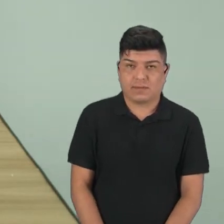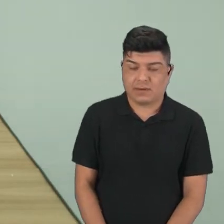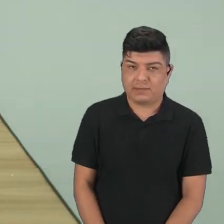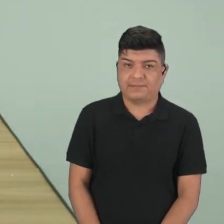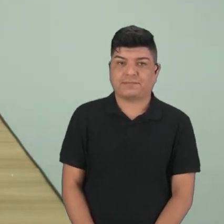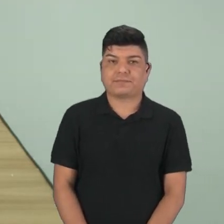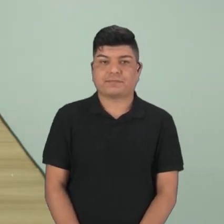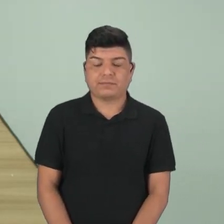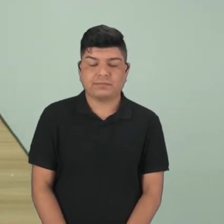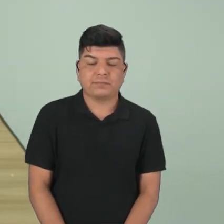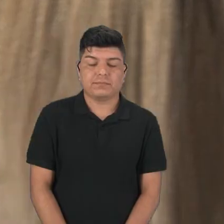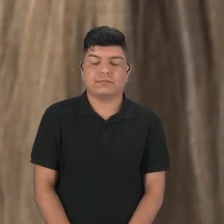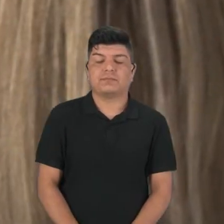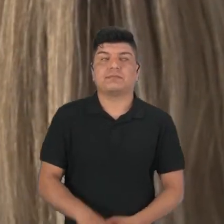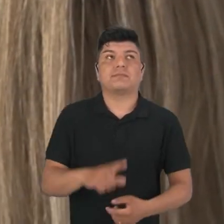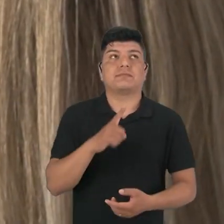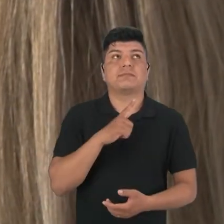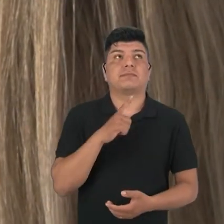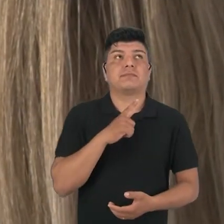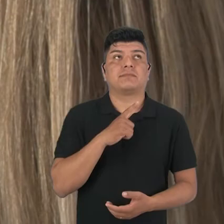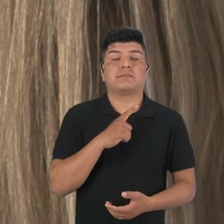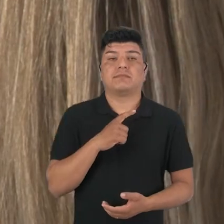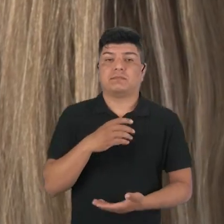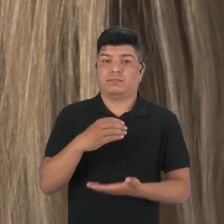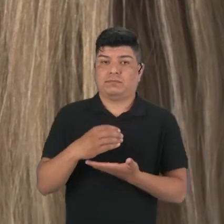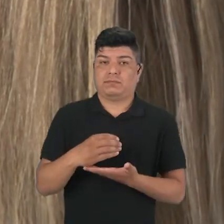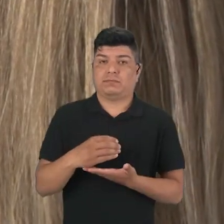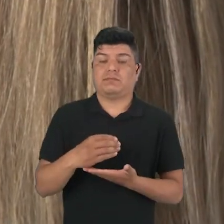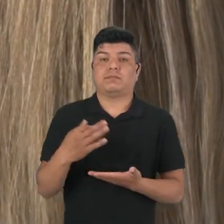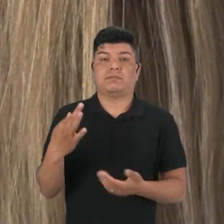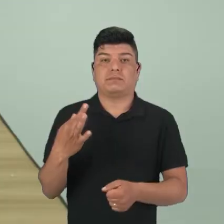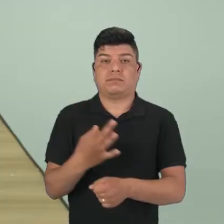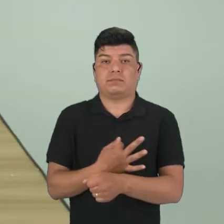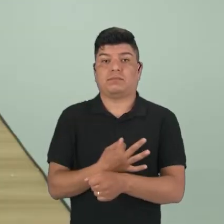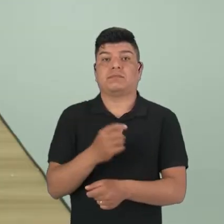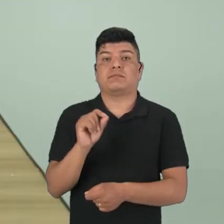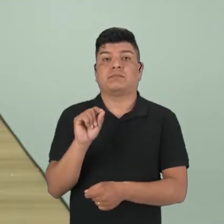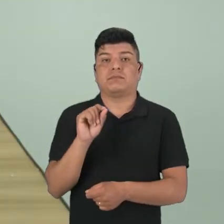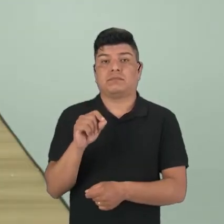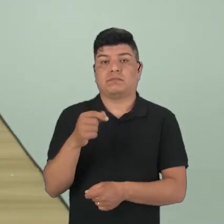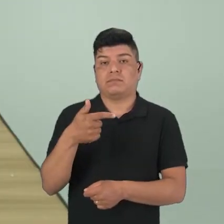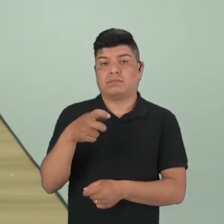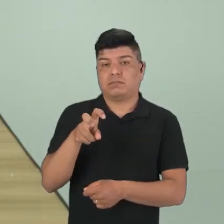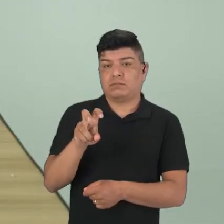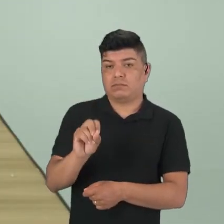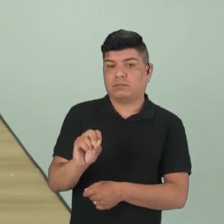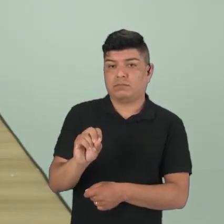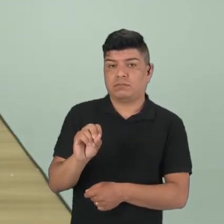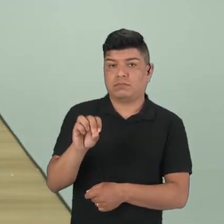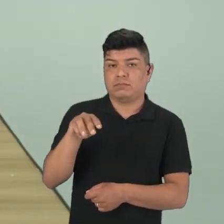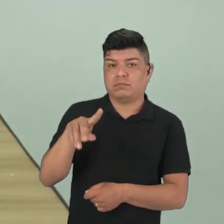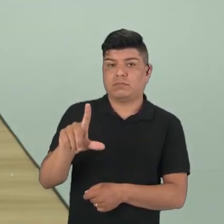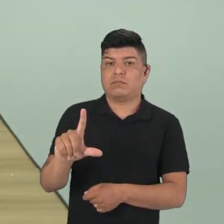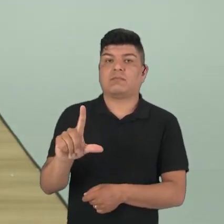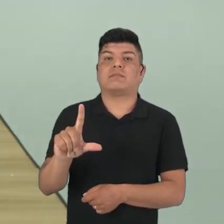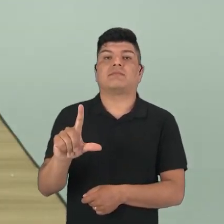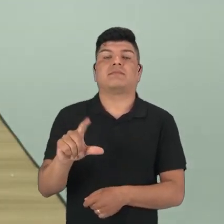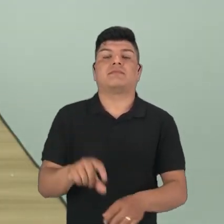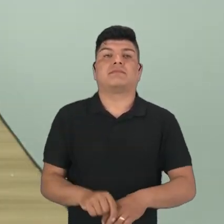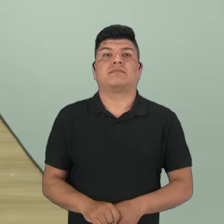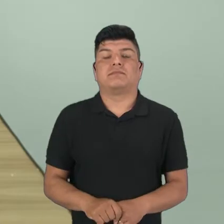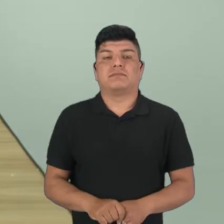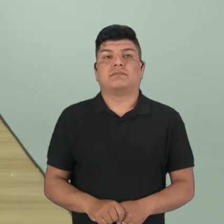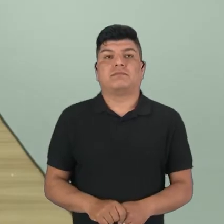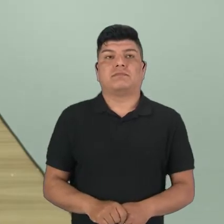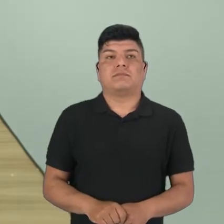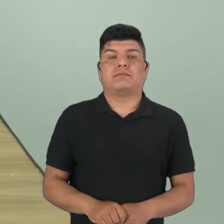Eu tenho um recipiente que tem a capacidade de 250 ml,